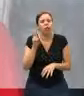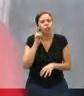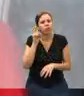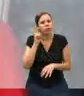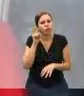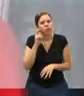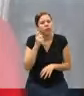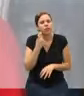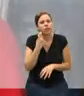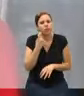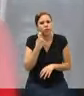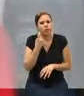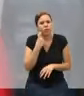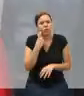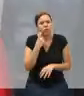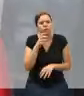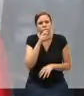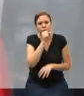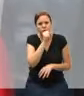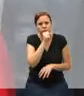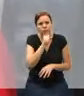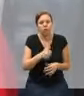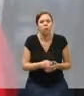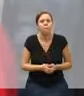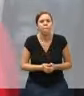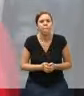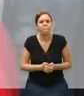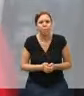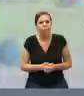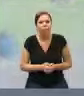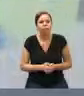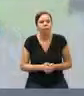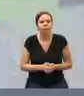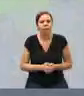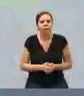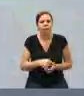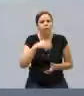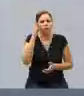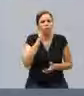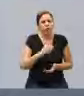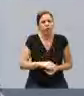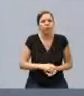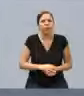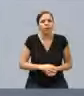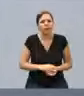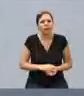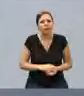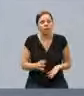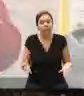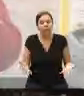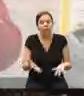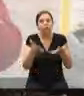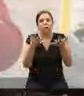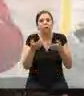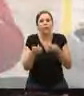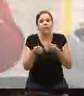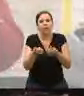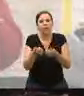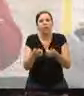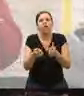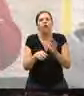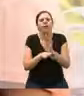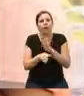quinta-feira, sexta e sábado. Tenho que me aposentar lá para dar aulas. No Brasil, a semente do bem também